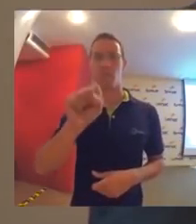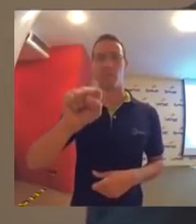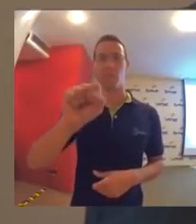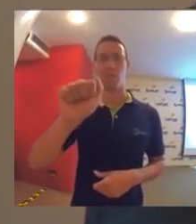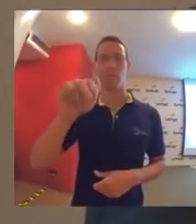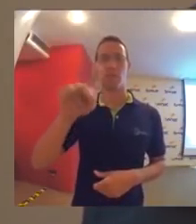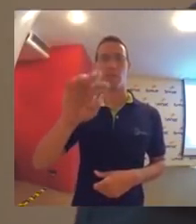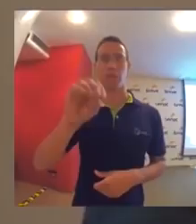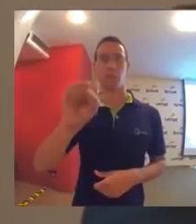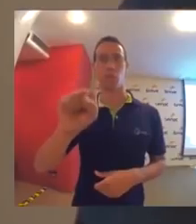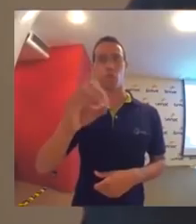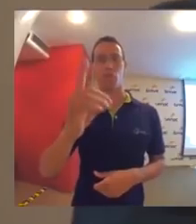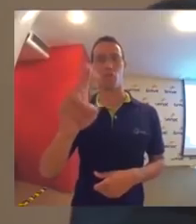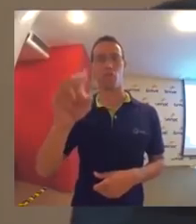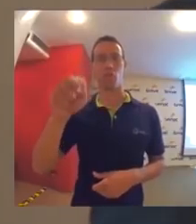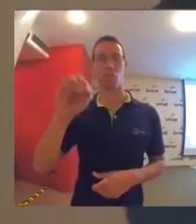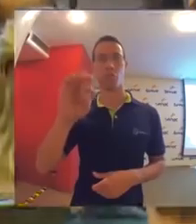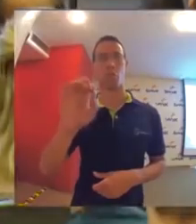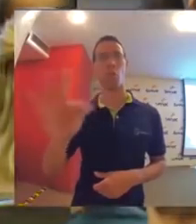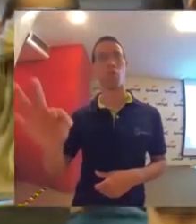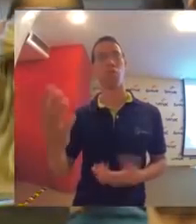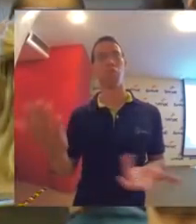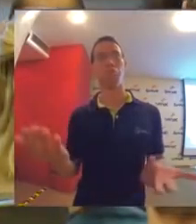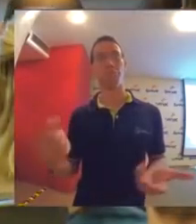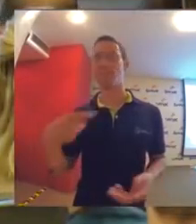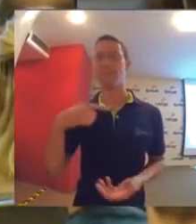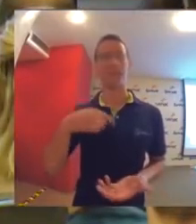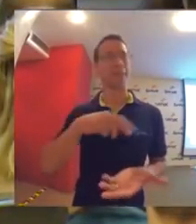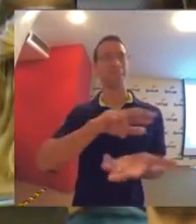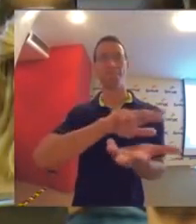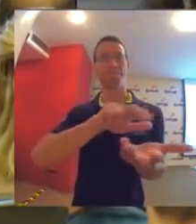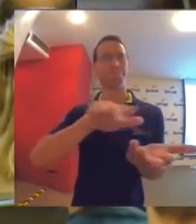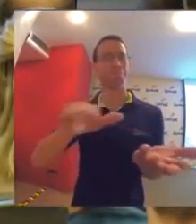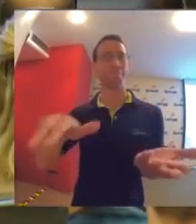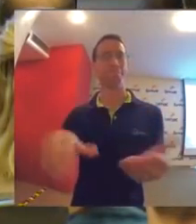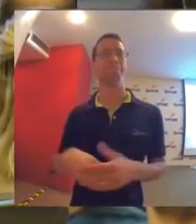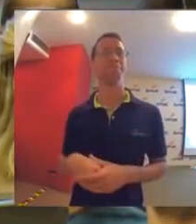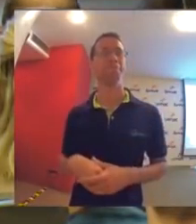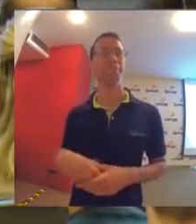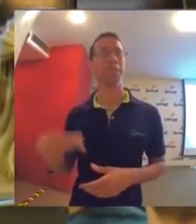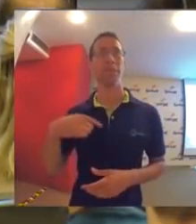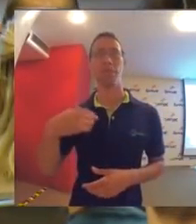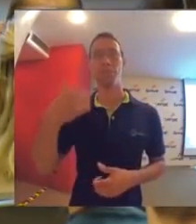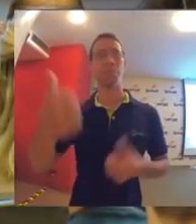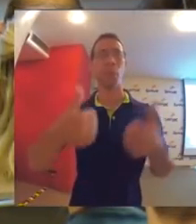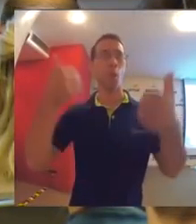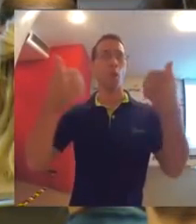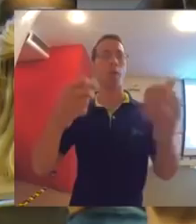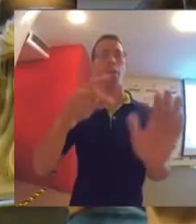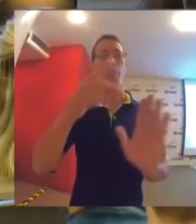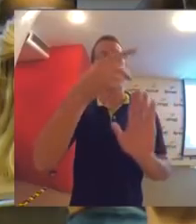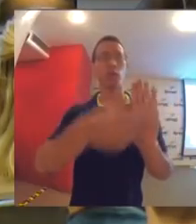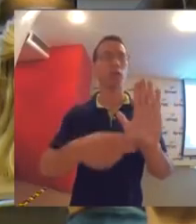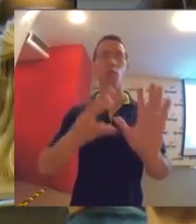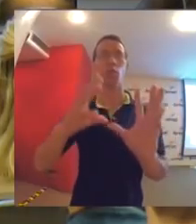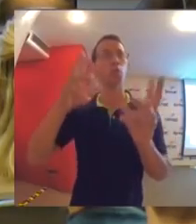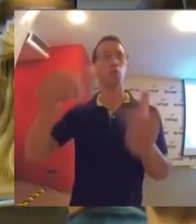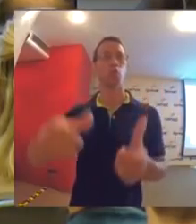sou puxa-saco. Tem os melhores teóricos do mundo. Tem os melhores projetos do mundo.